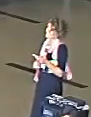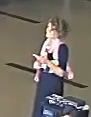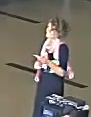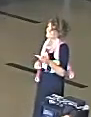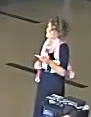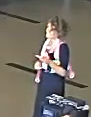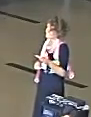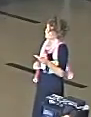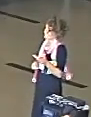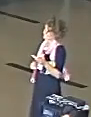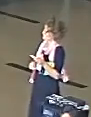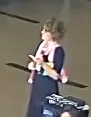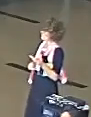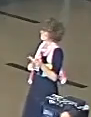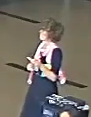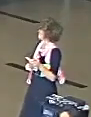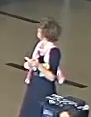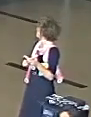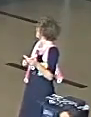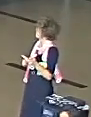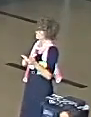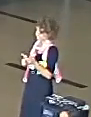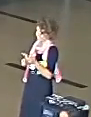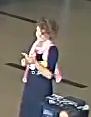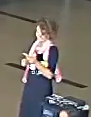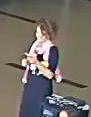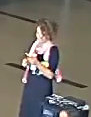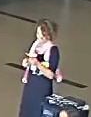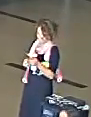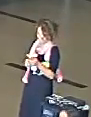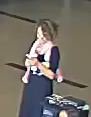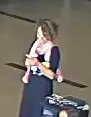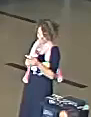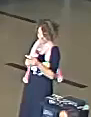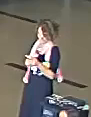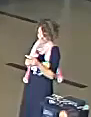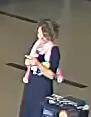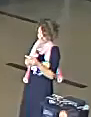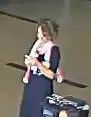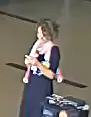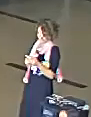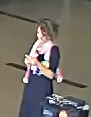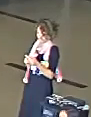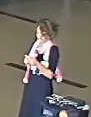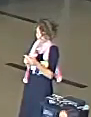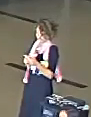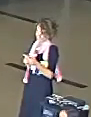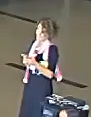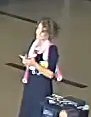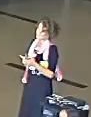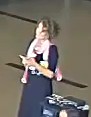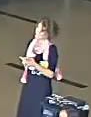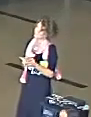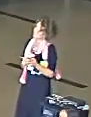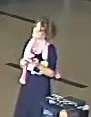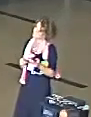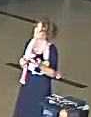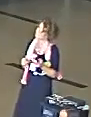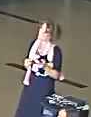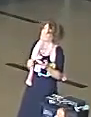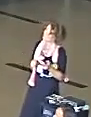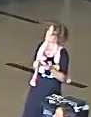para organizar né e não ficar uma audiência muito demorada né devido à questão de cada um